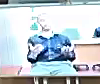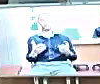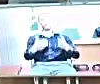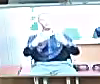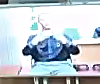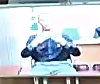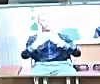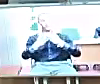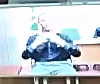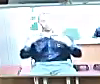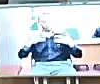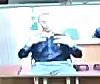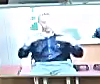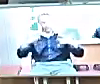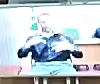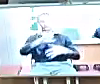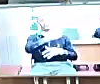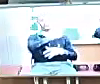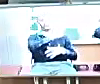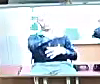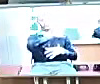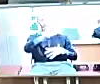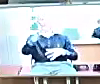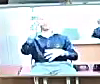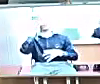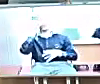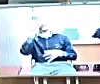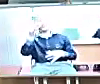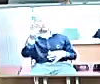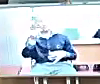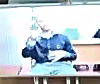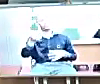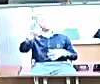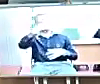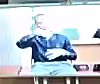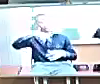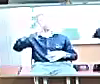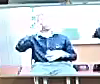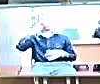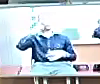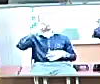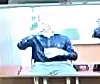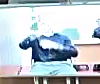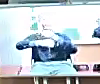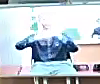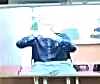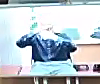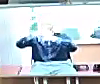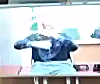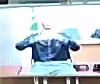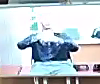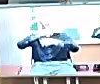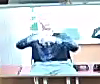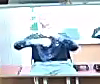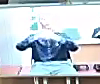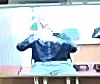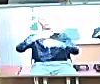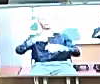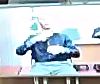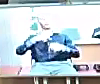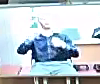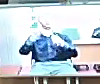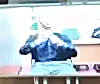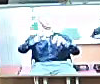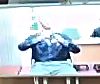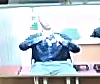peço muita dedicação isso muita atenção nisso e que a gente possa cada ano mais empoderar mais não